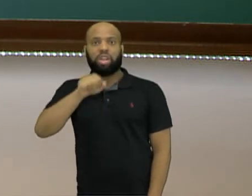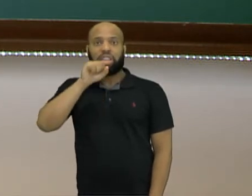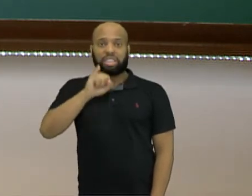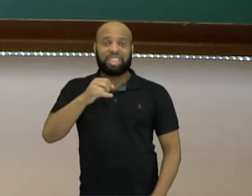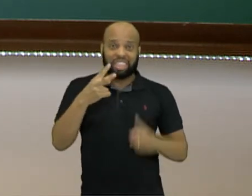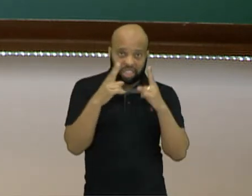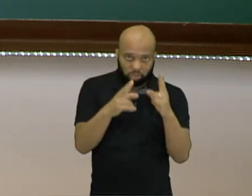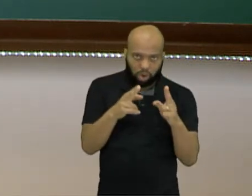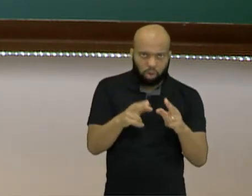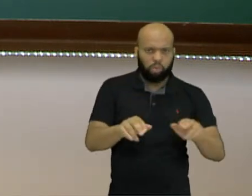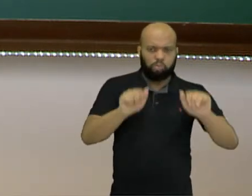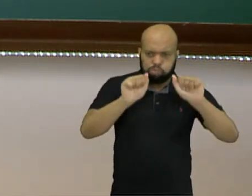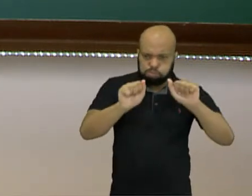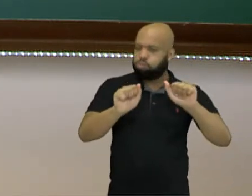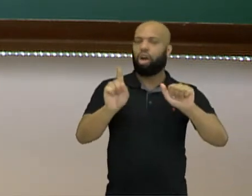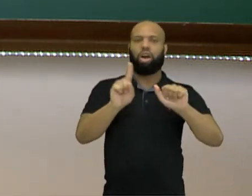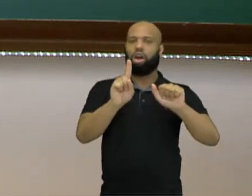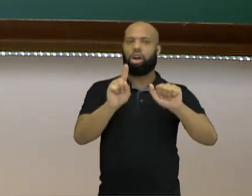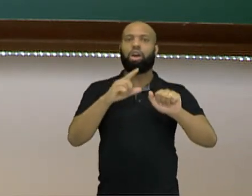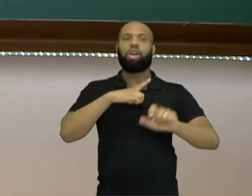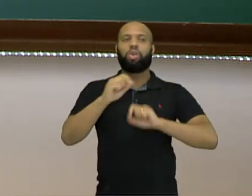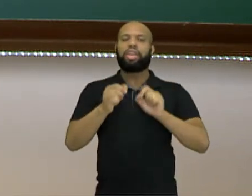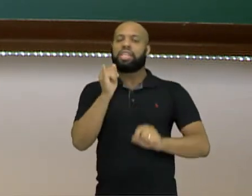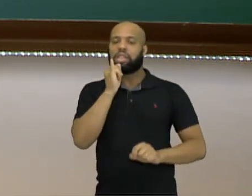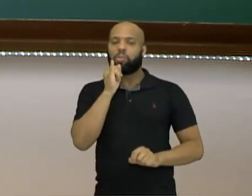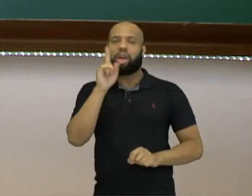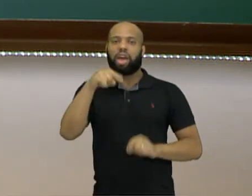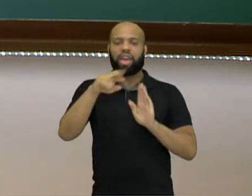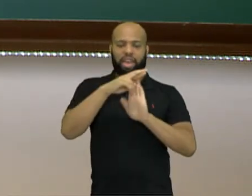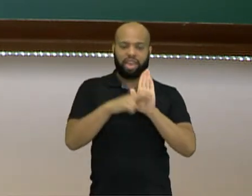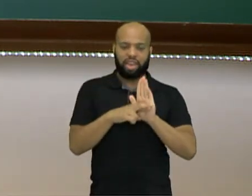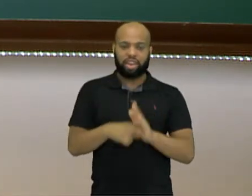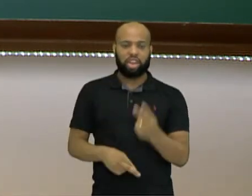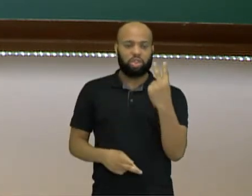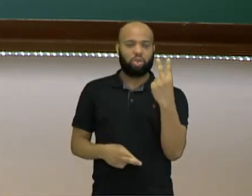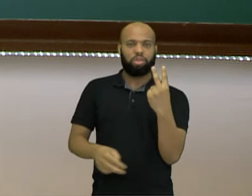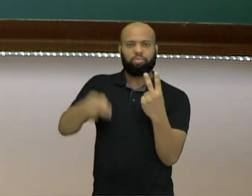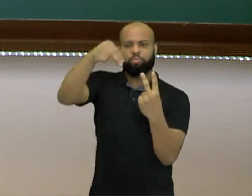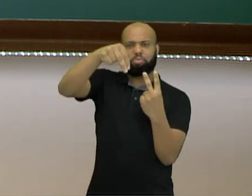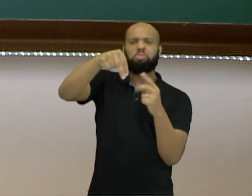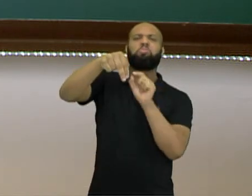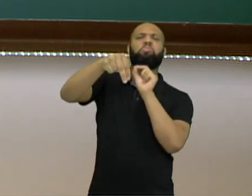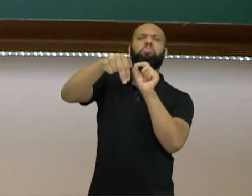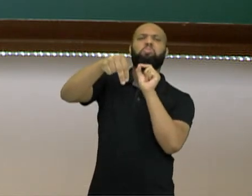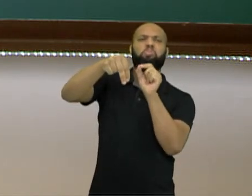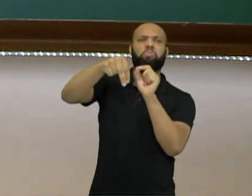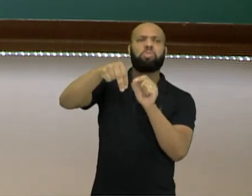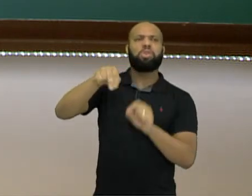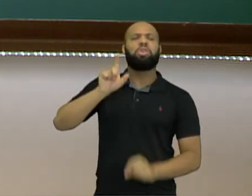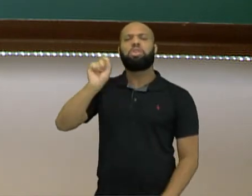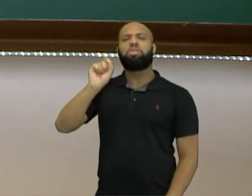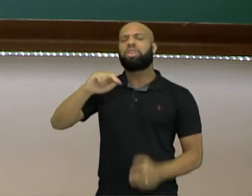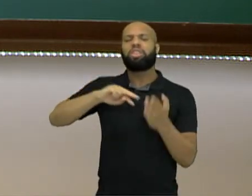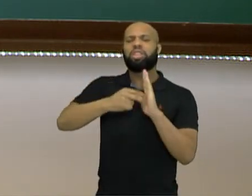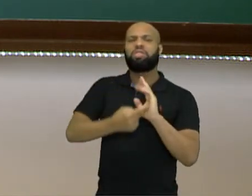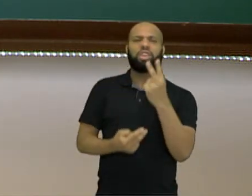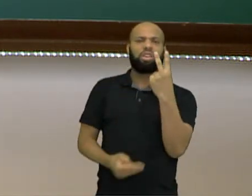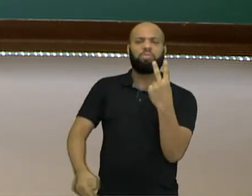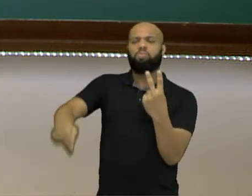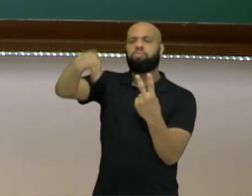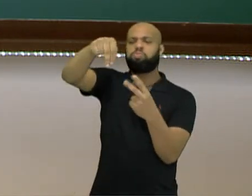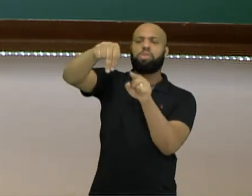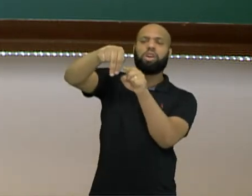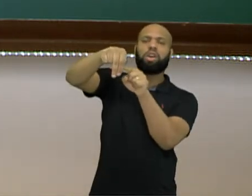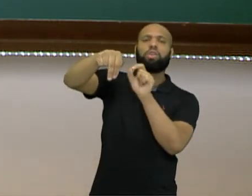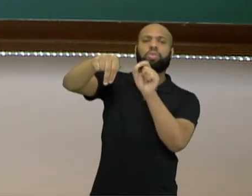conta. Então, a regrinha é 2 elevado a n. O que significa o n que está aqui para vocês? Ó? Esse n aqui